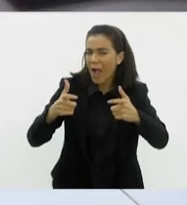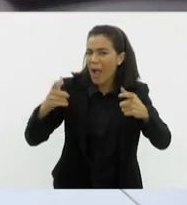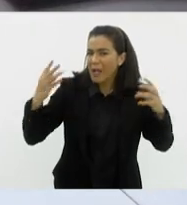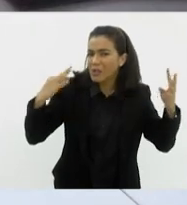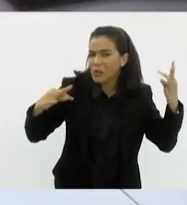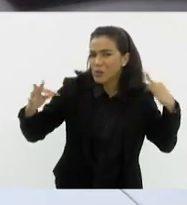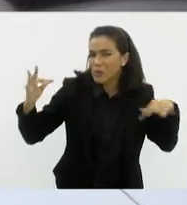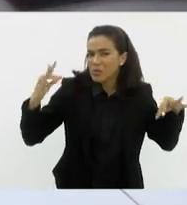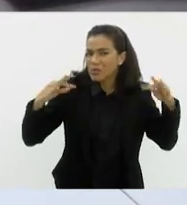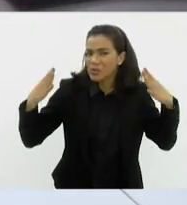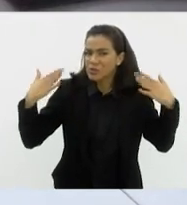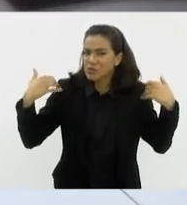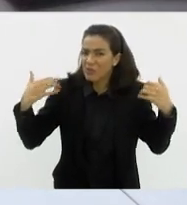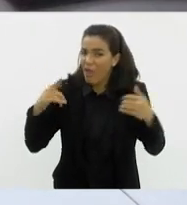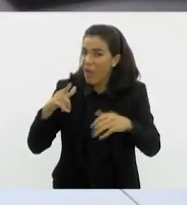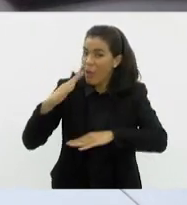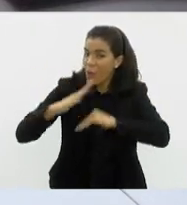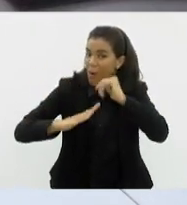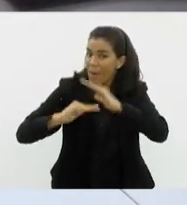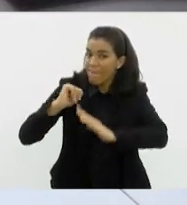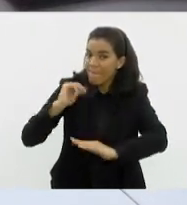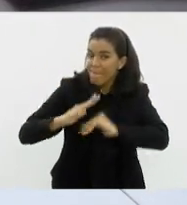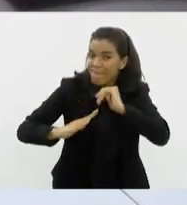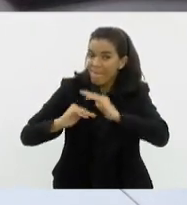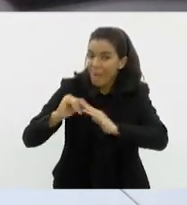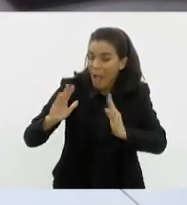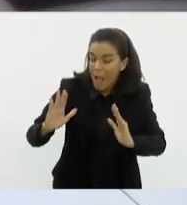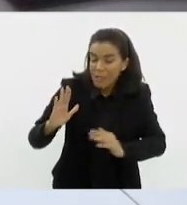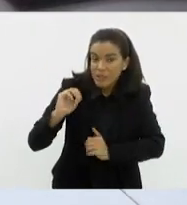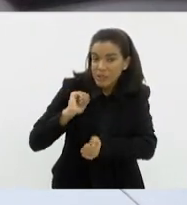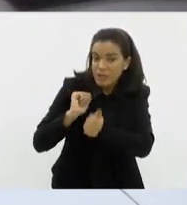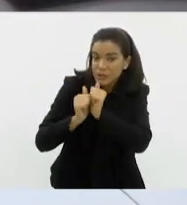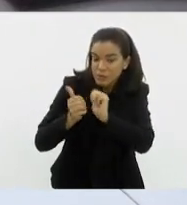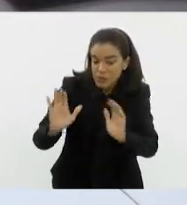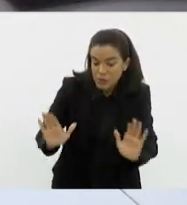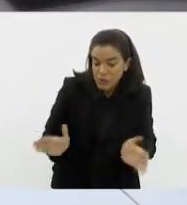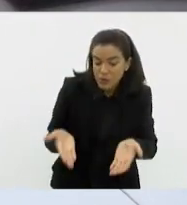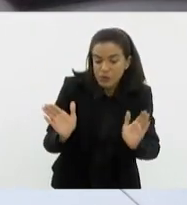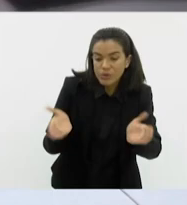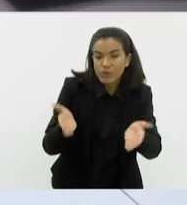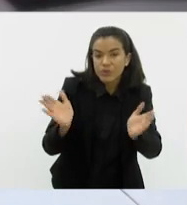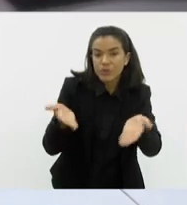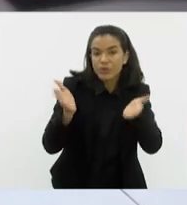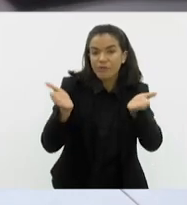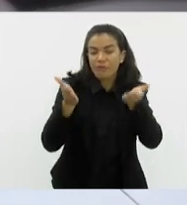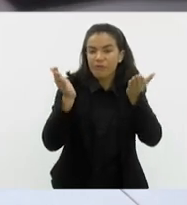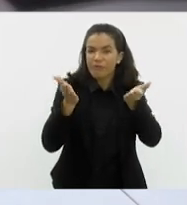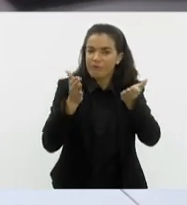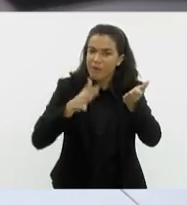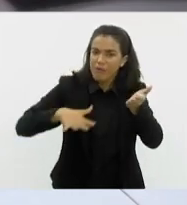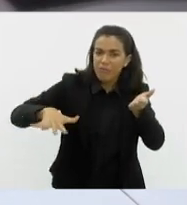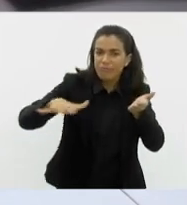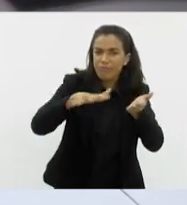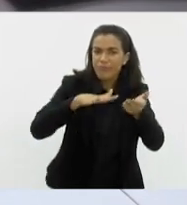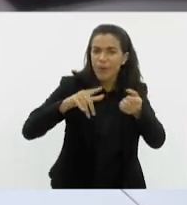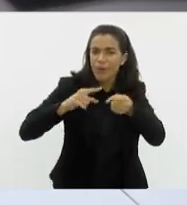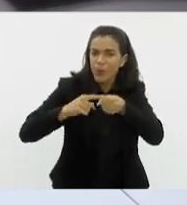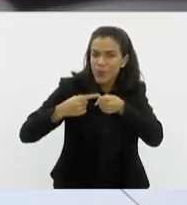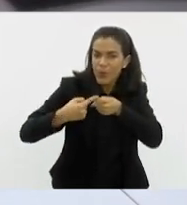eu enxergo isso como uma prática, fomento de uma prática esportiva que se dá em todos os